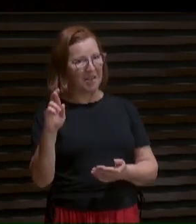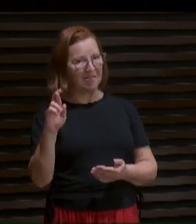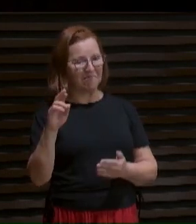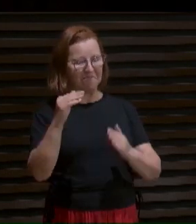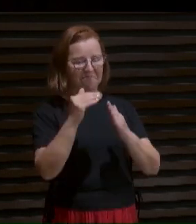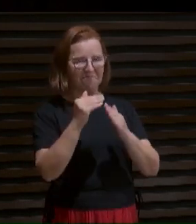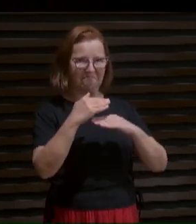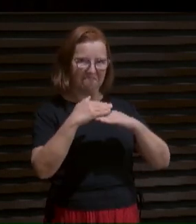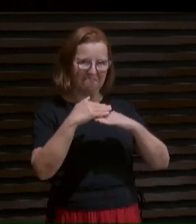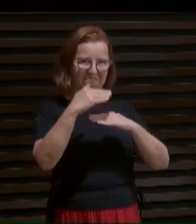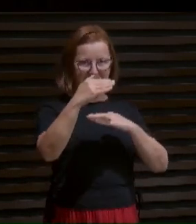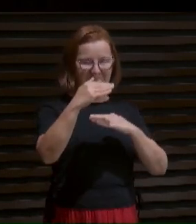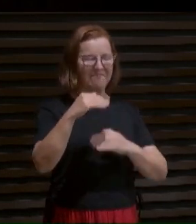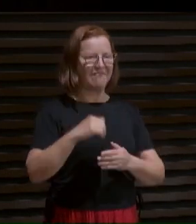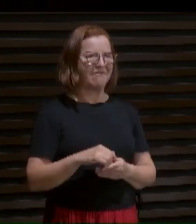pós-doutorado,